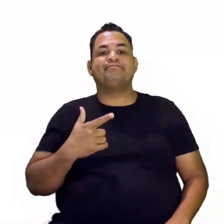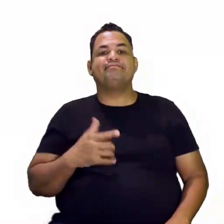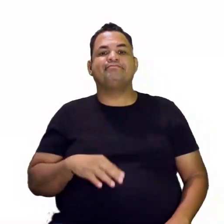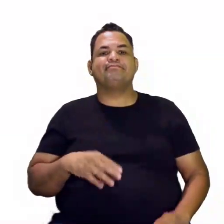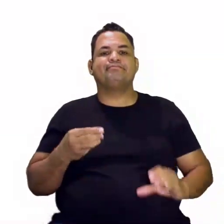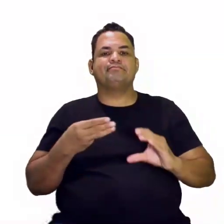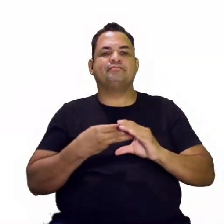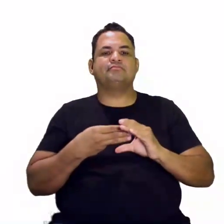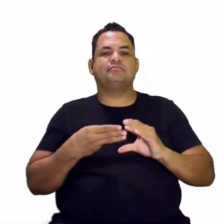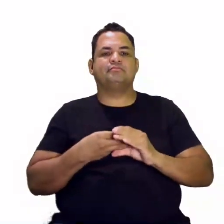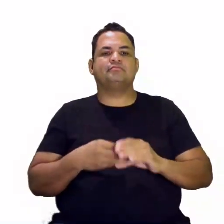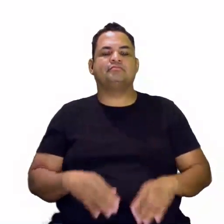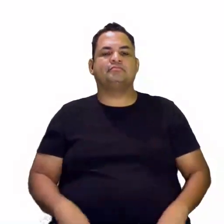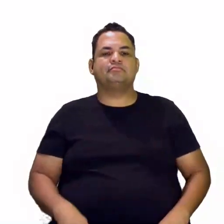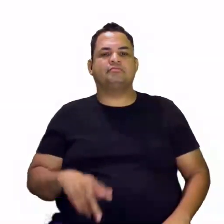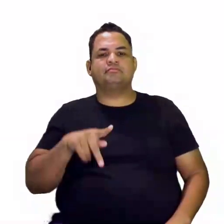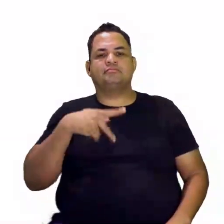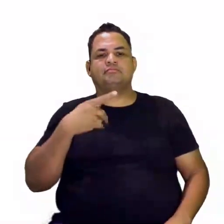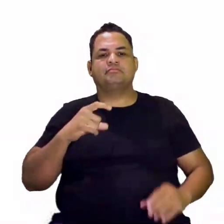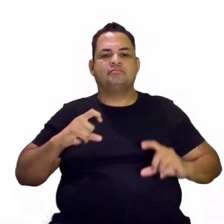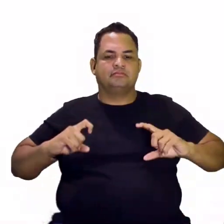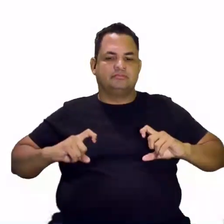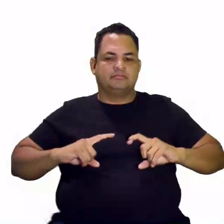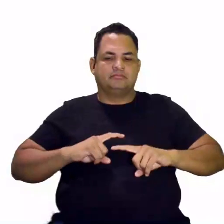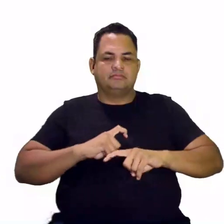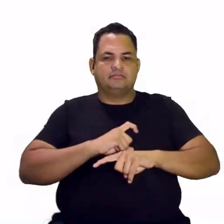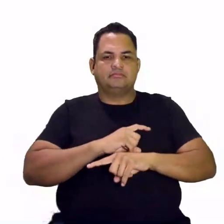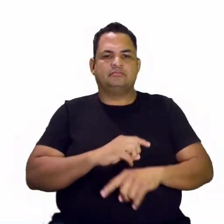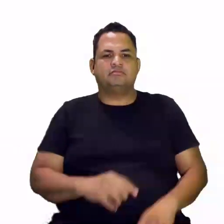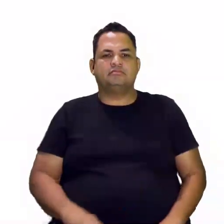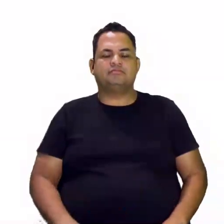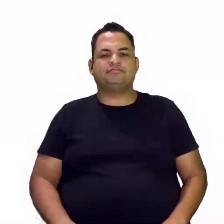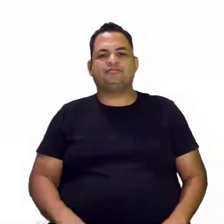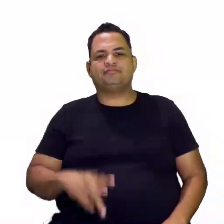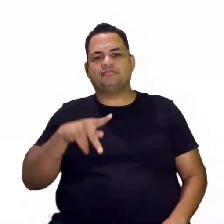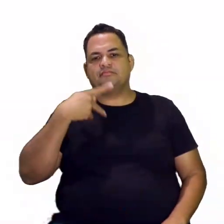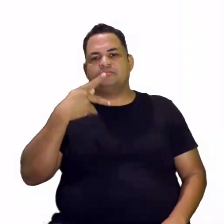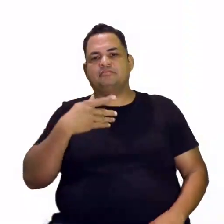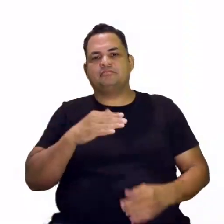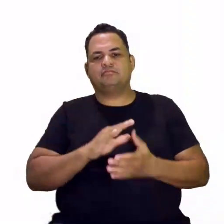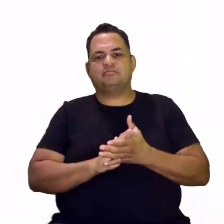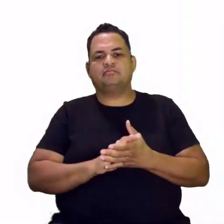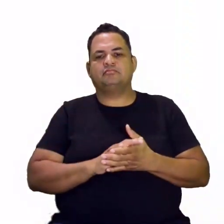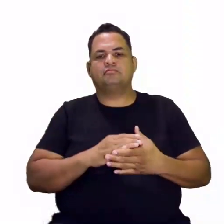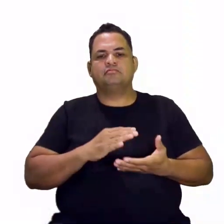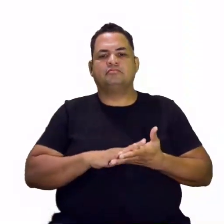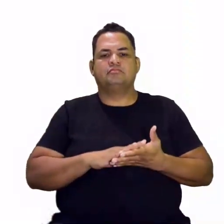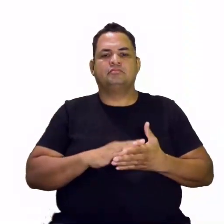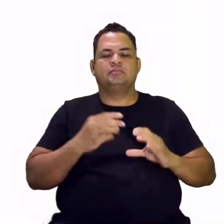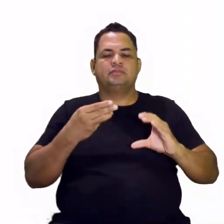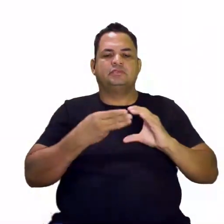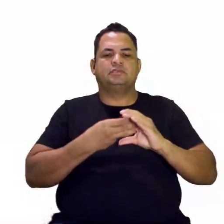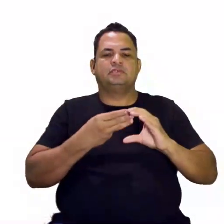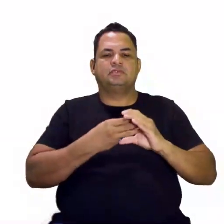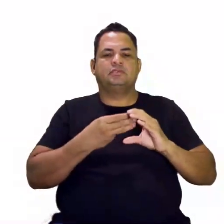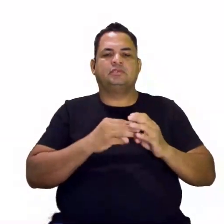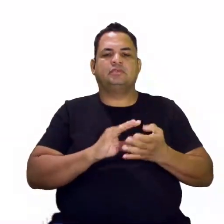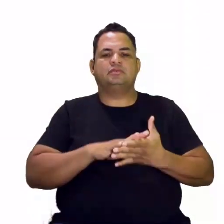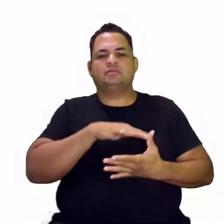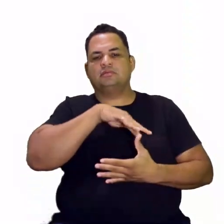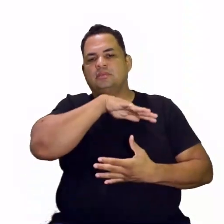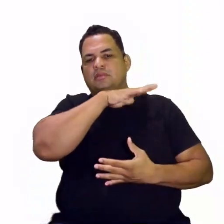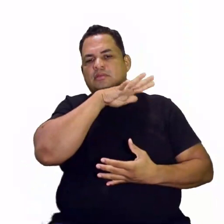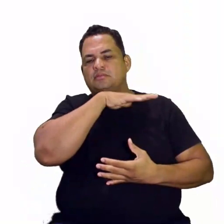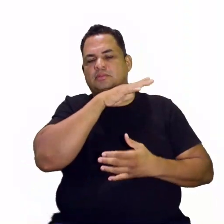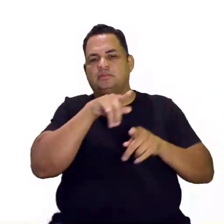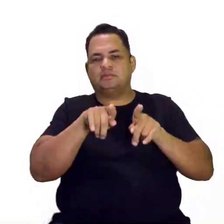célula? Nós falamos de bactérias, não foi? Nós falamos de célula vegetal e animal, não foi isso? Mas a